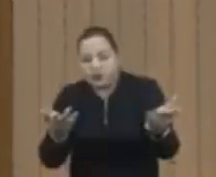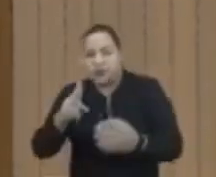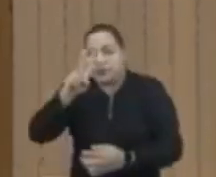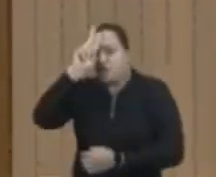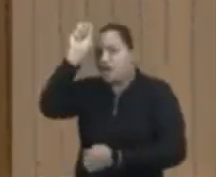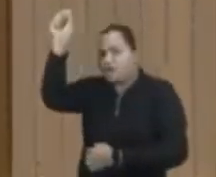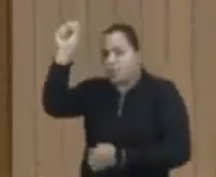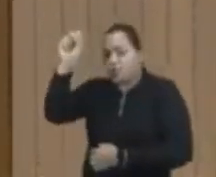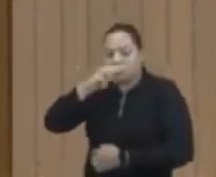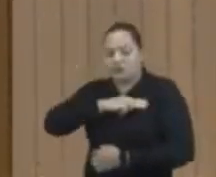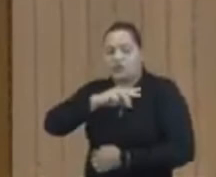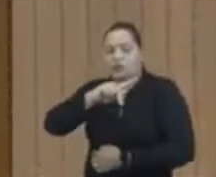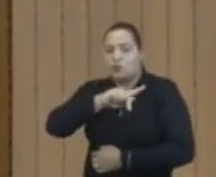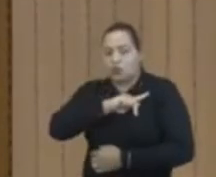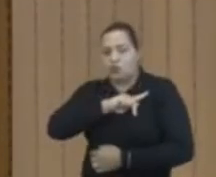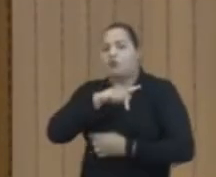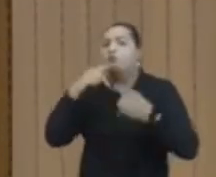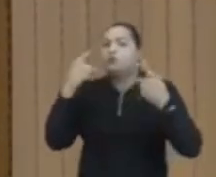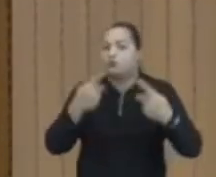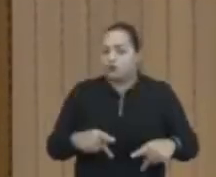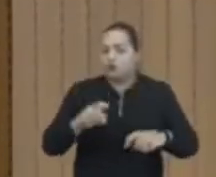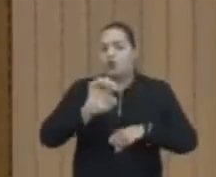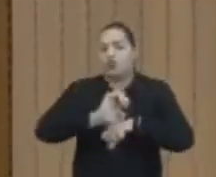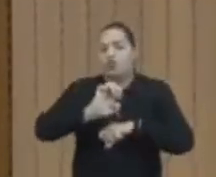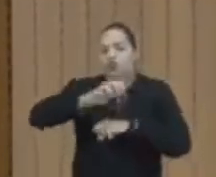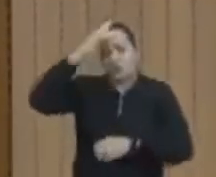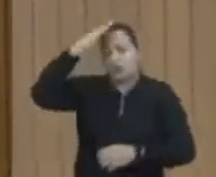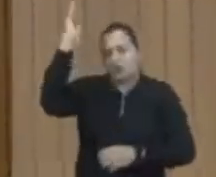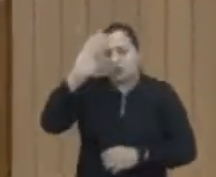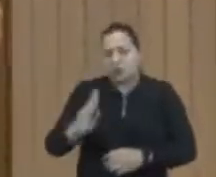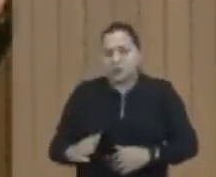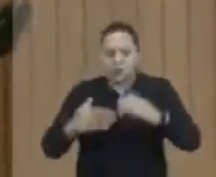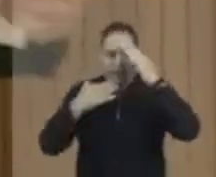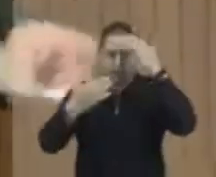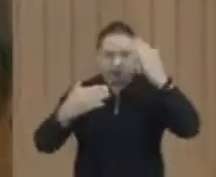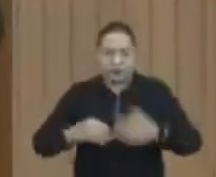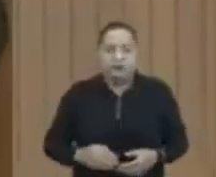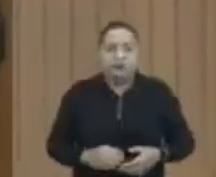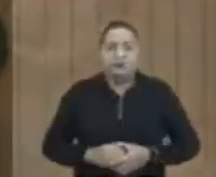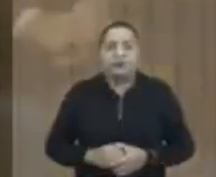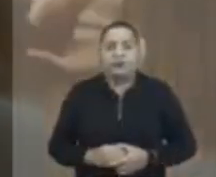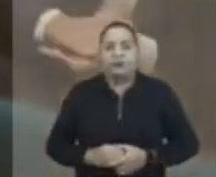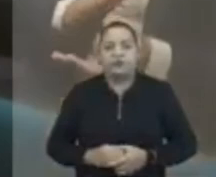o Ministério Público do Pará e para o Estado do Pará, para o Brasil. Muito obrigado.